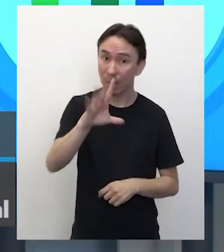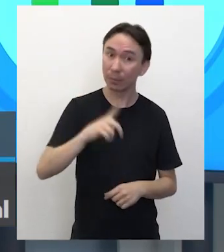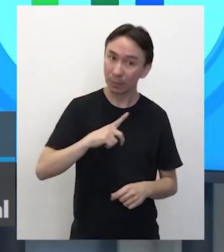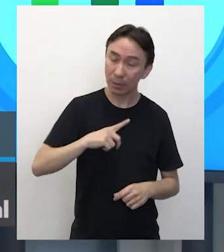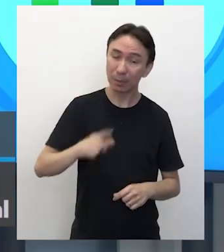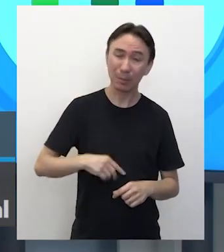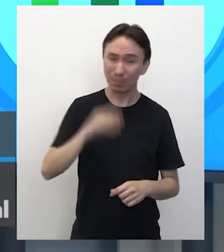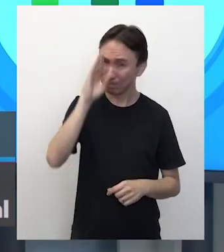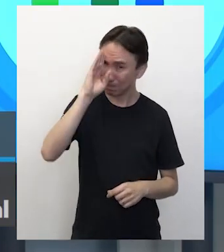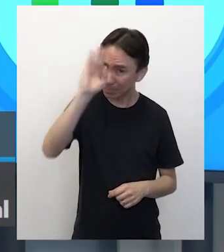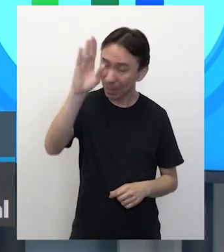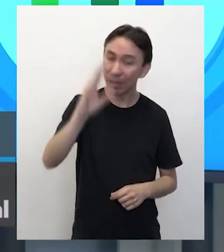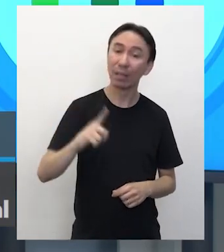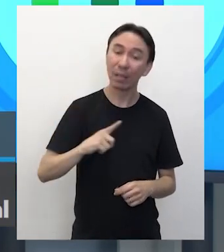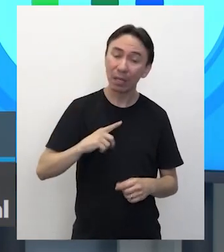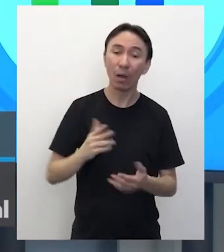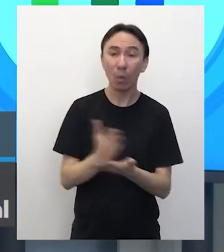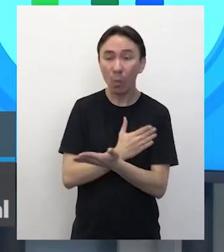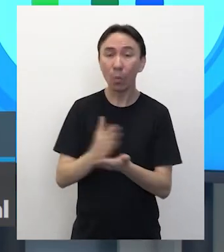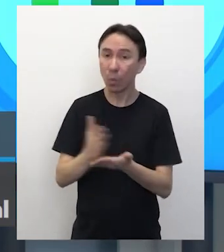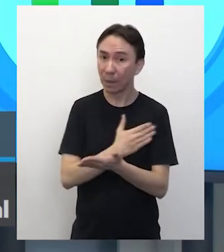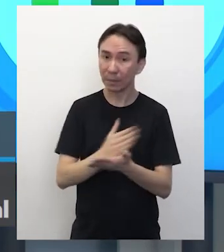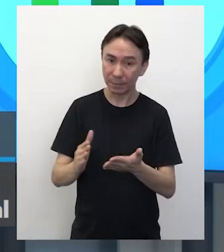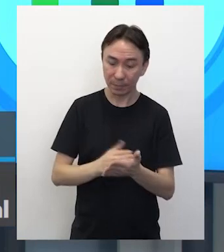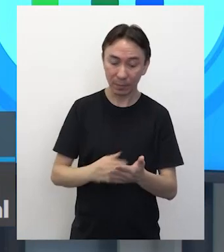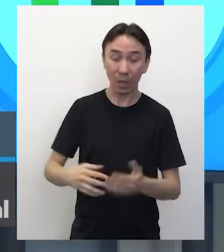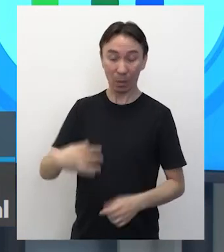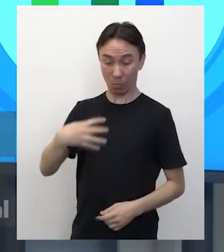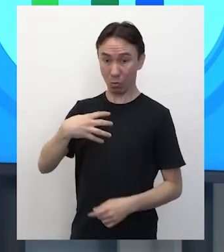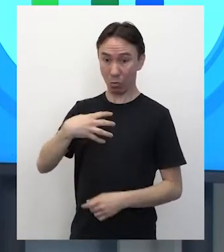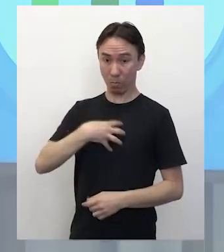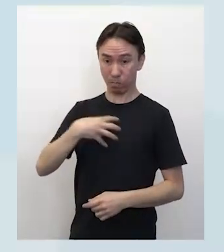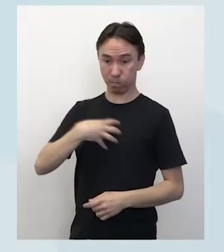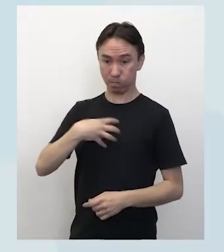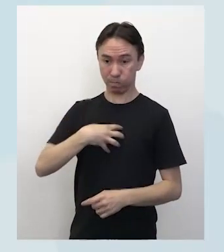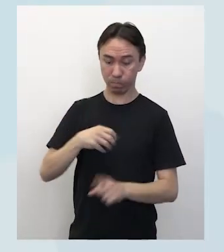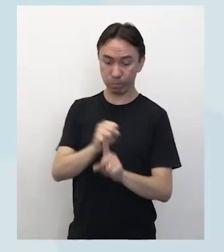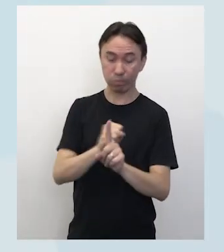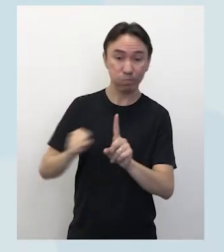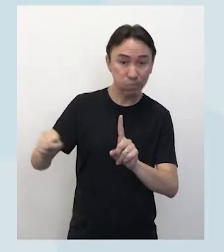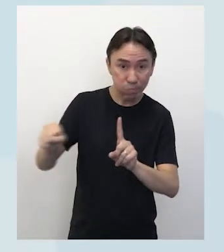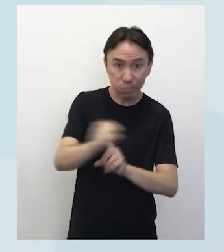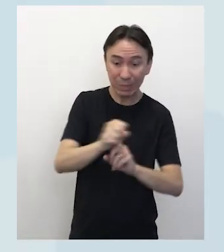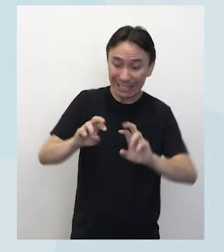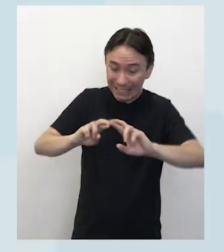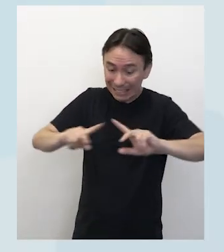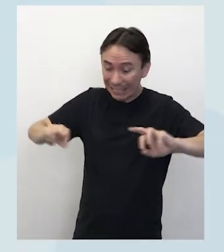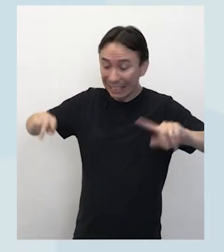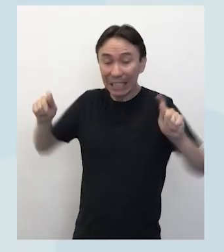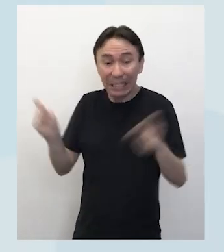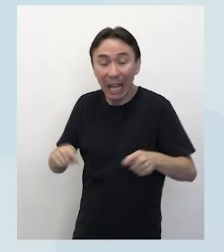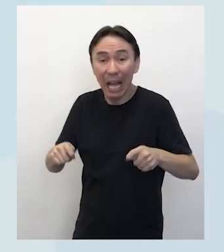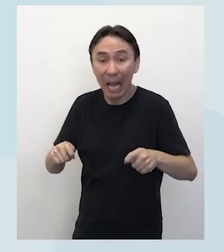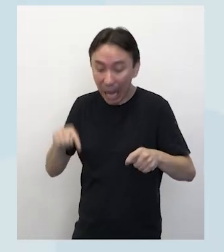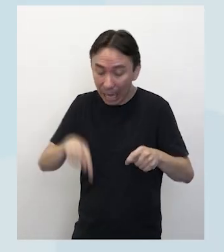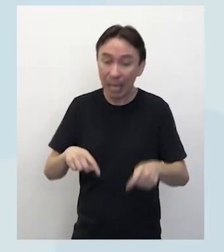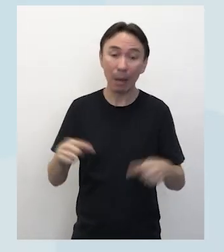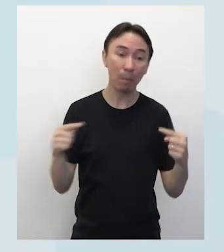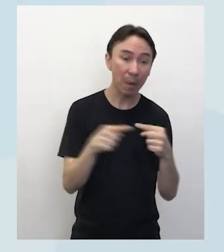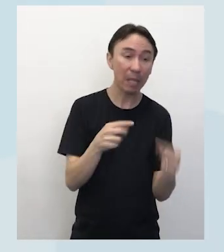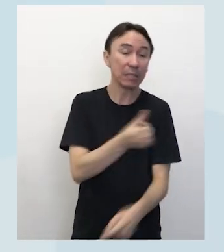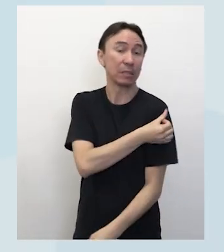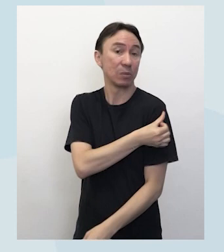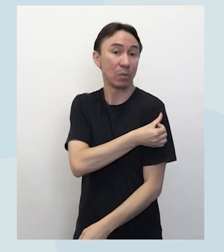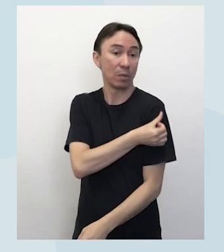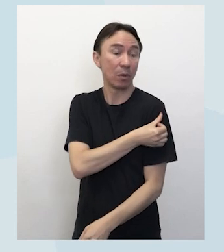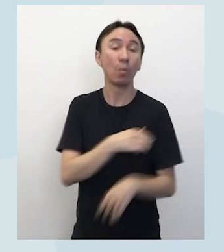tela. Quais são, então, as competências priorizadas para o 6º ano? E eu vou dar um minutinho para